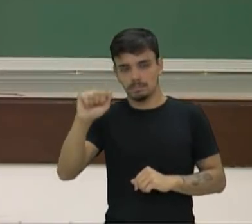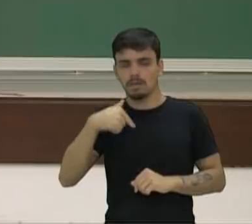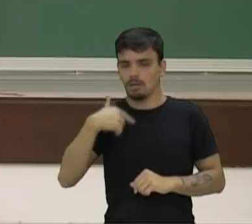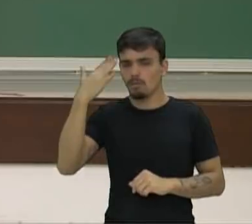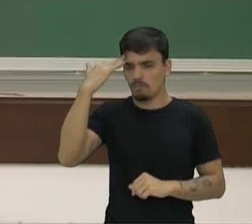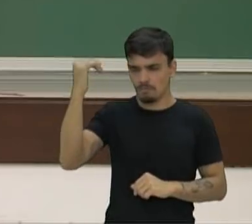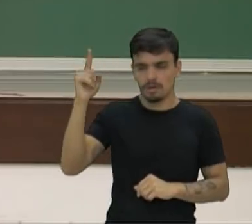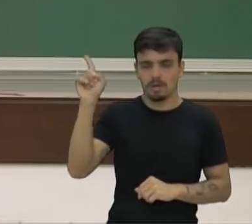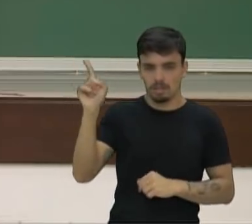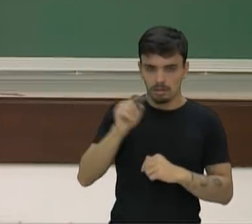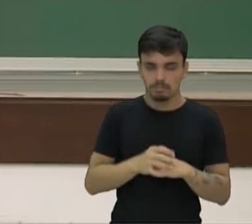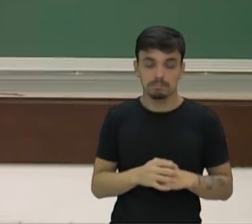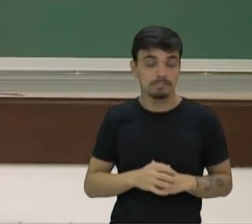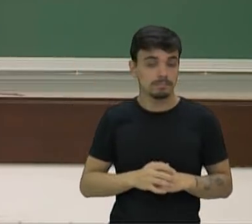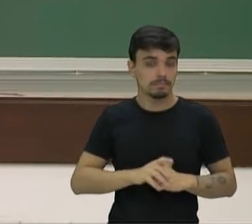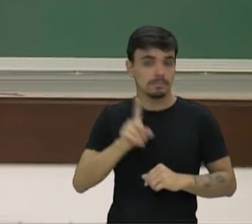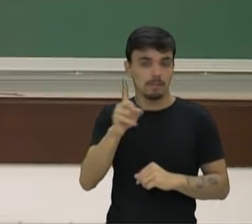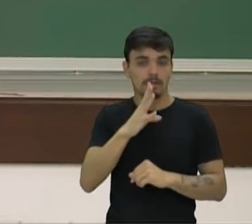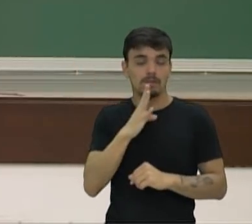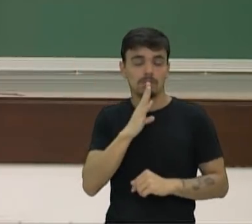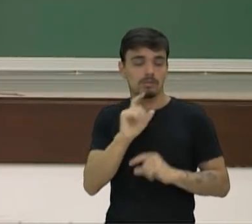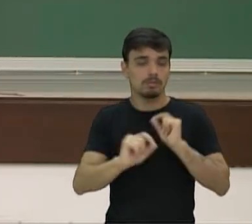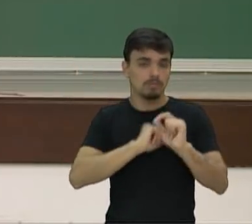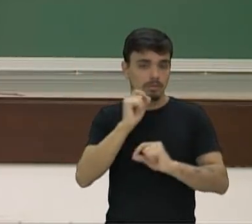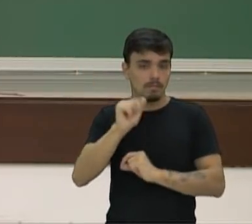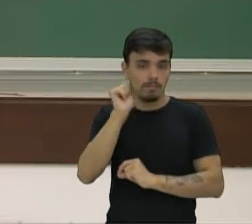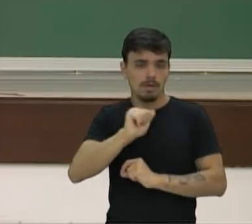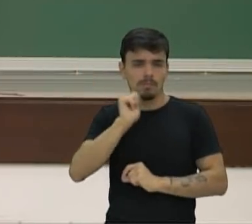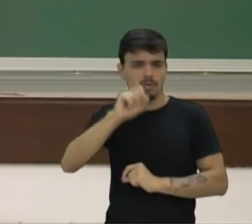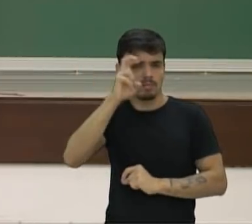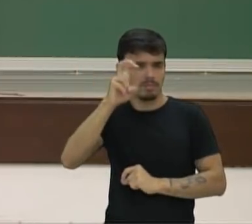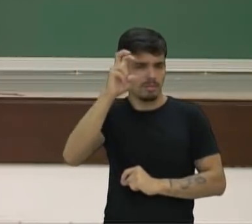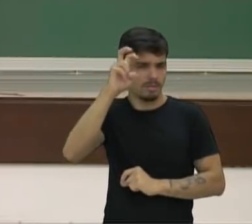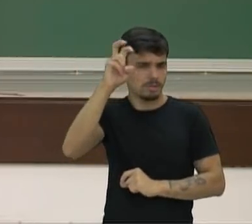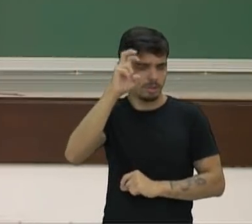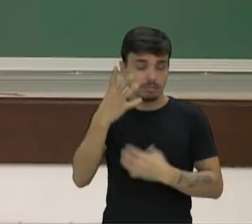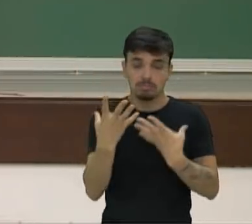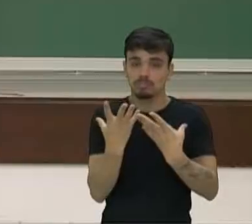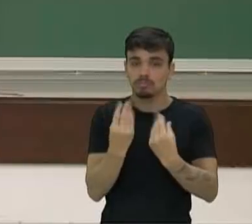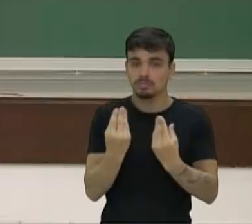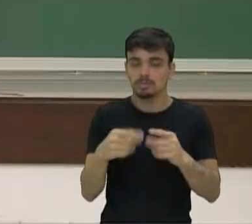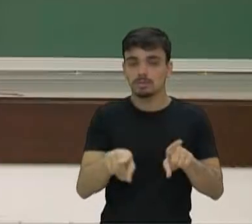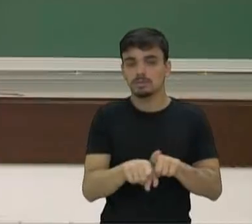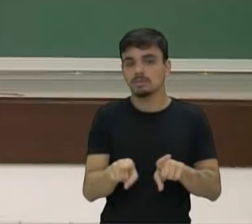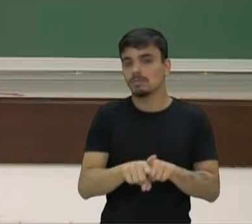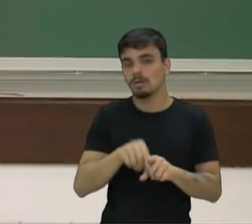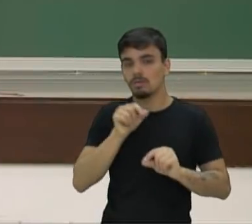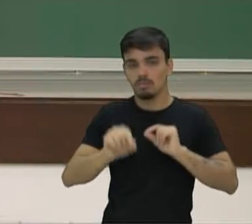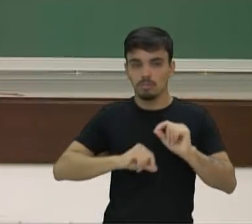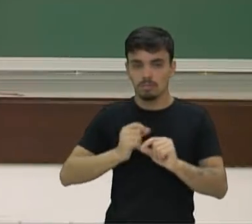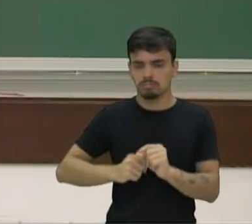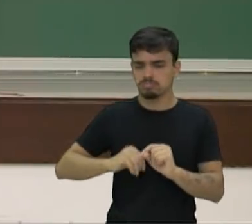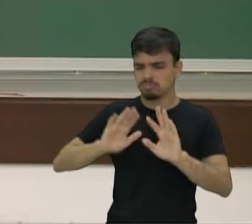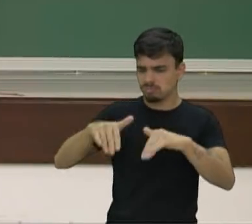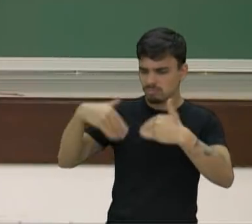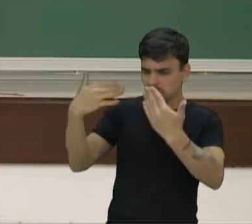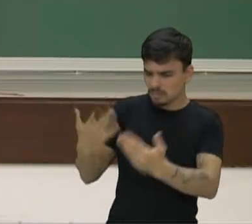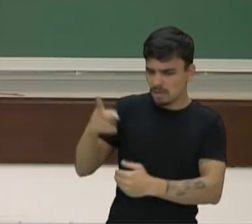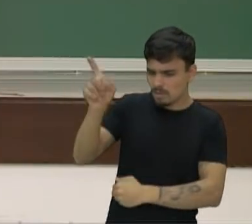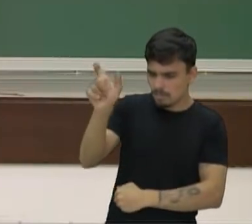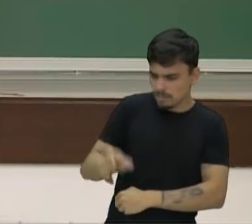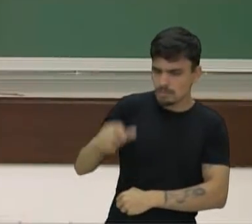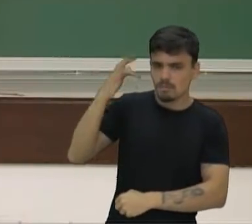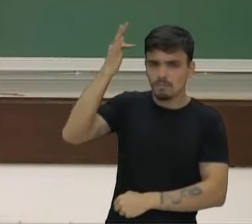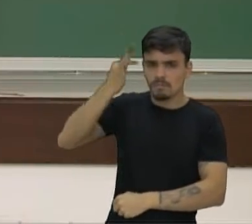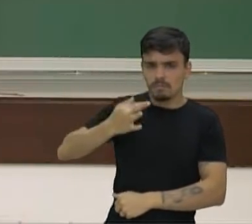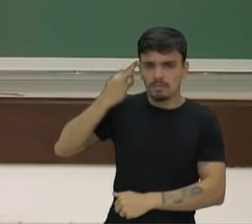dela. Ela foi muito conhecida por ser uma mulher muito inteligente, inclusive admirada por filósofos,